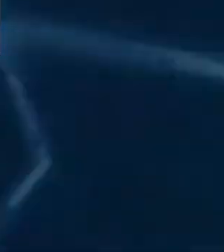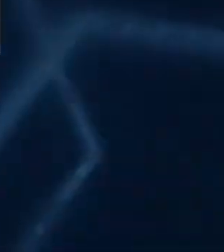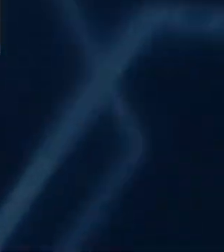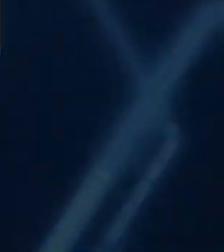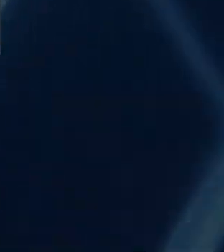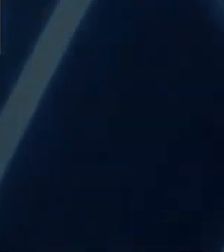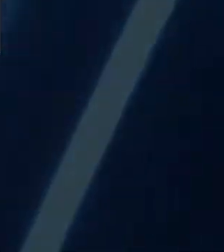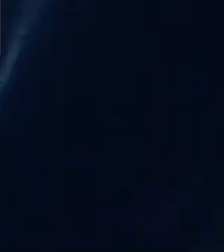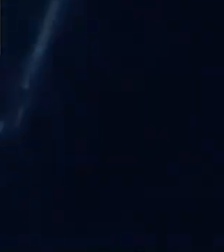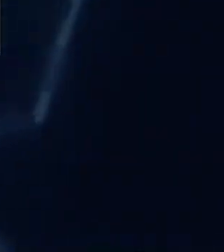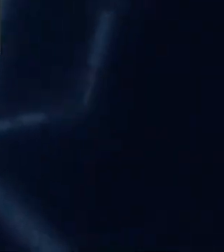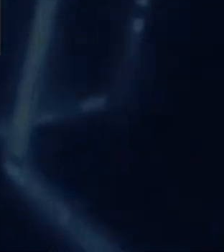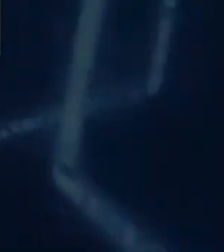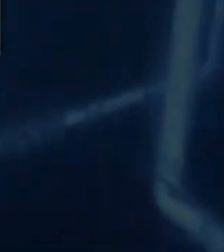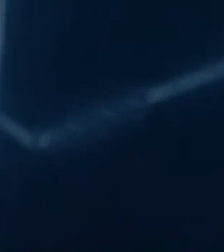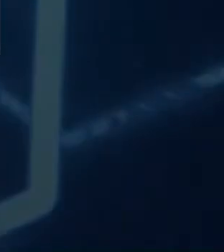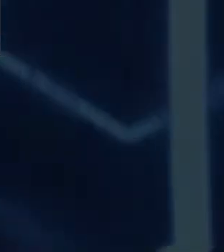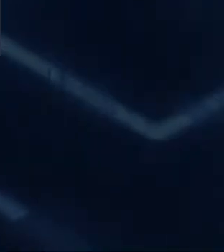Tchau,